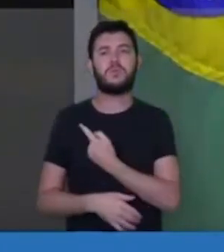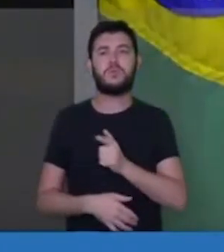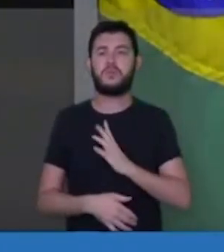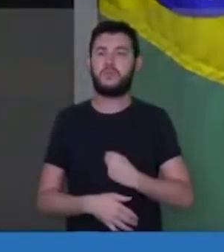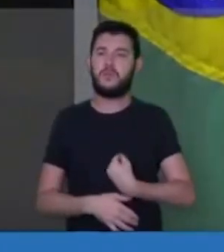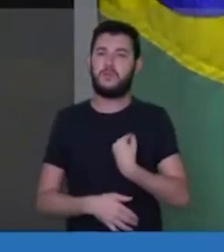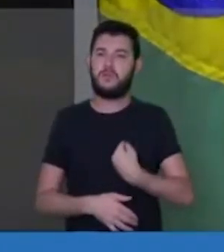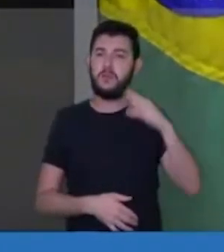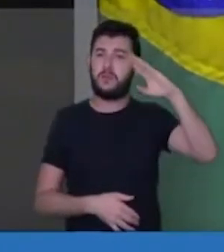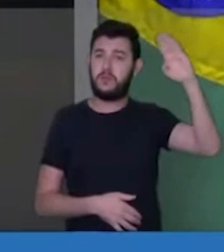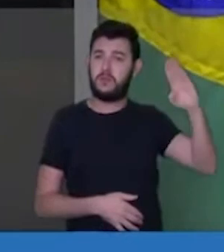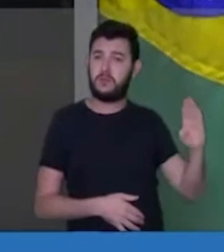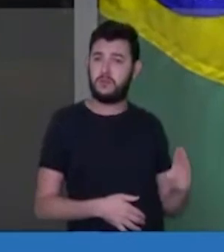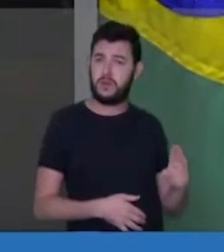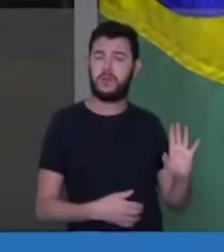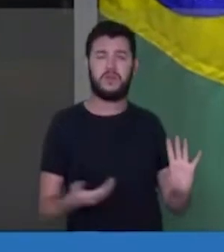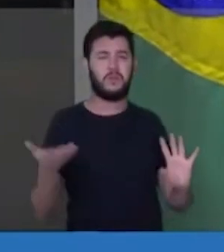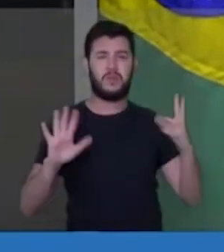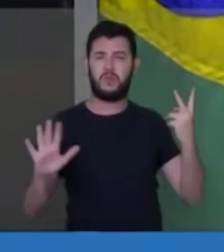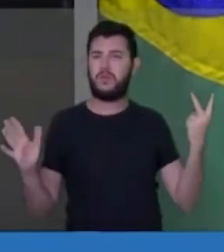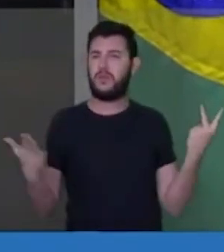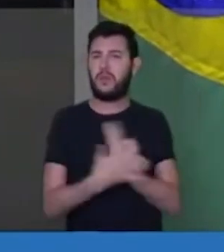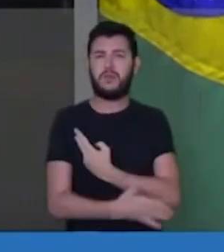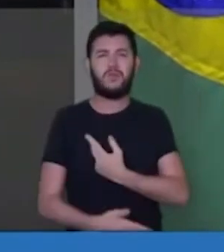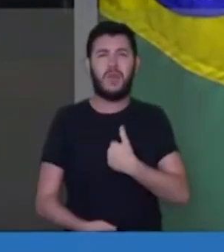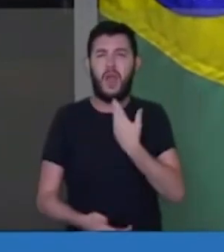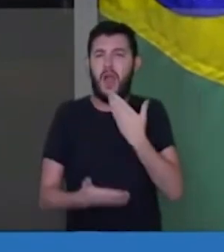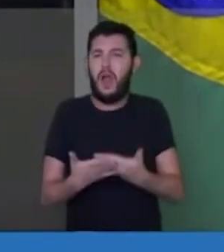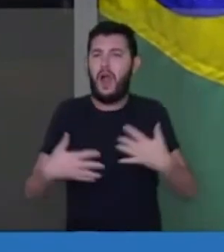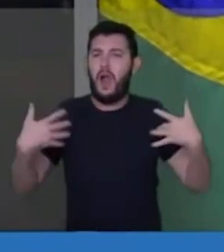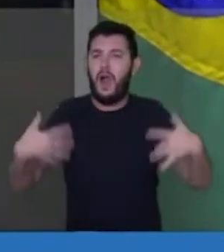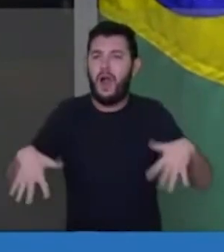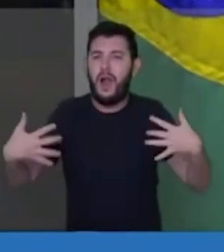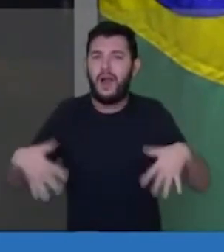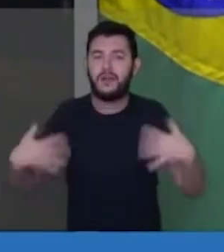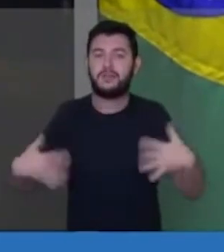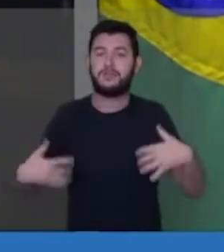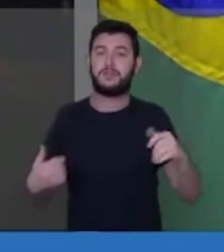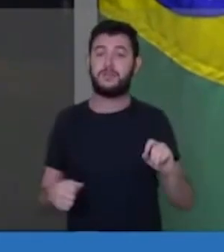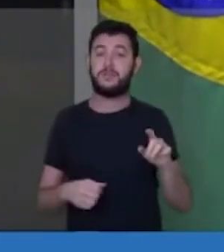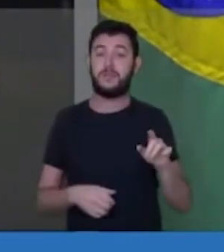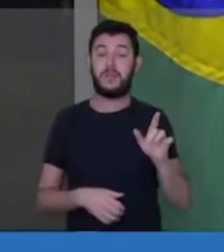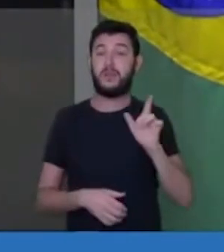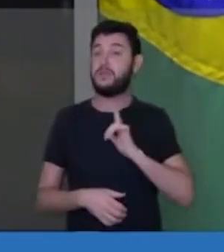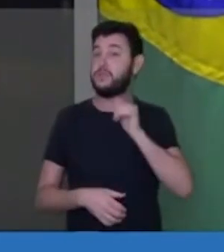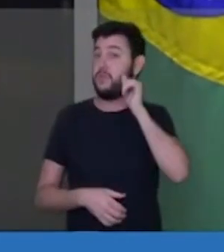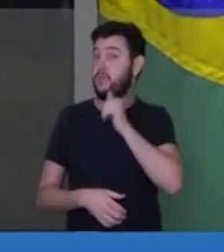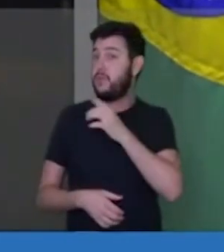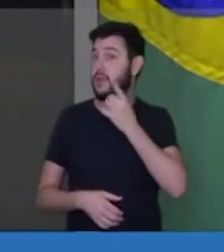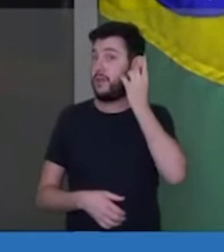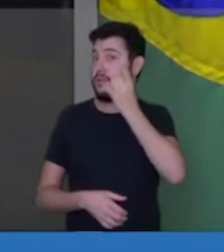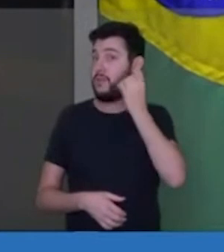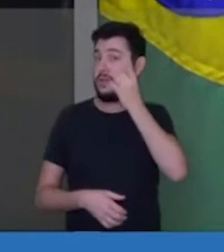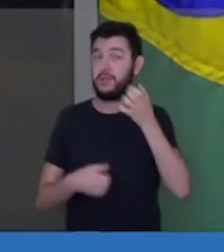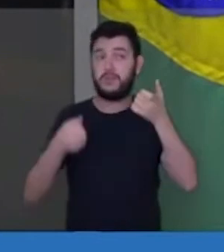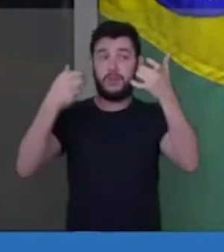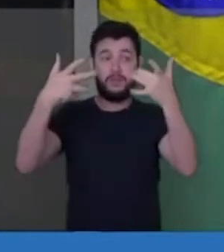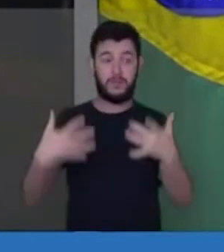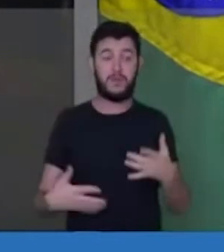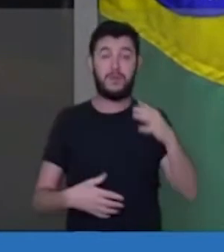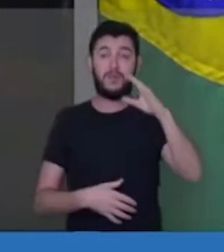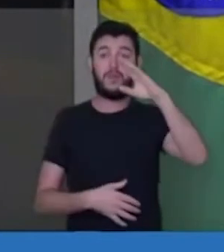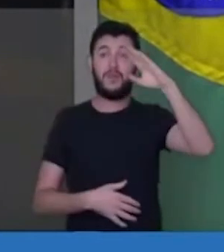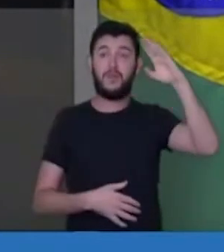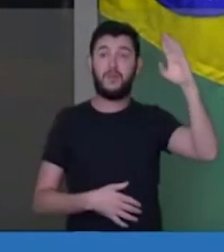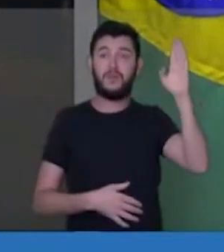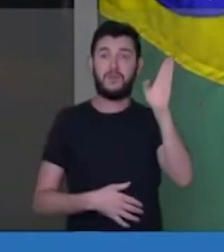país realmente é impressionante. Nós temos ouvi aqui uma deputada dizer que o Brasil voltou.